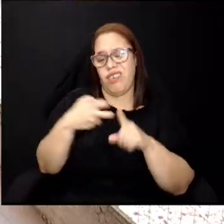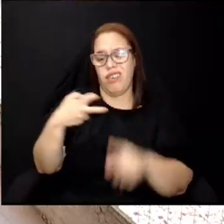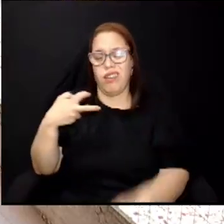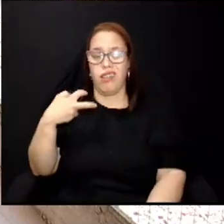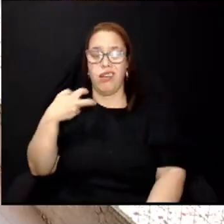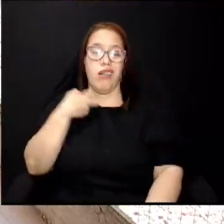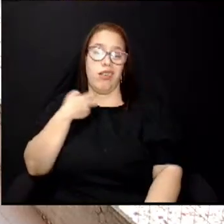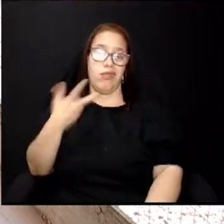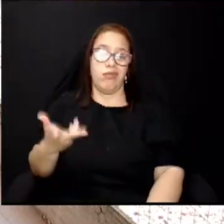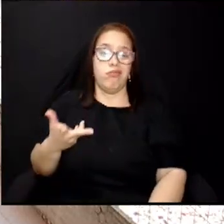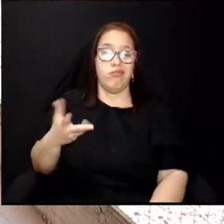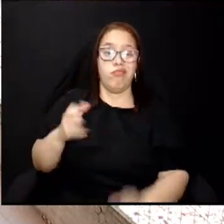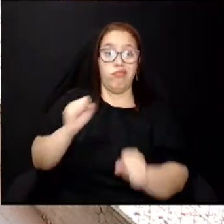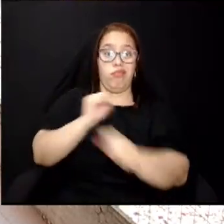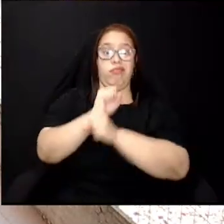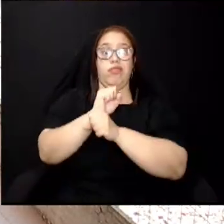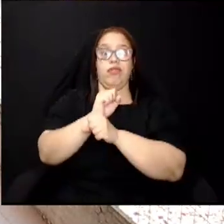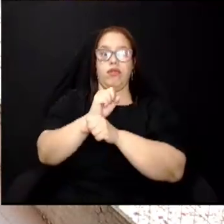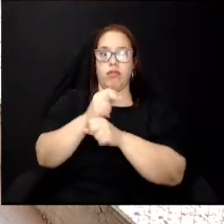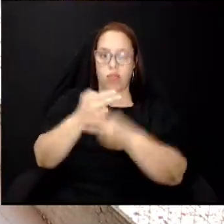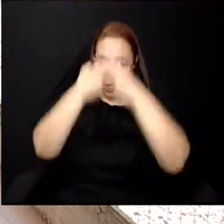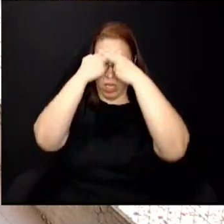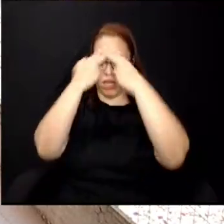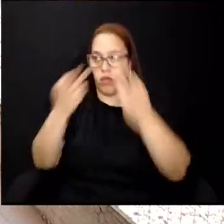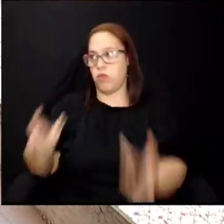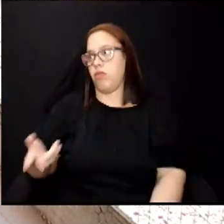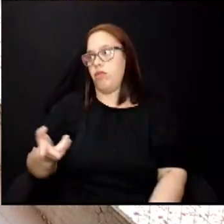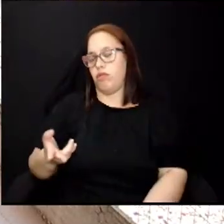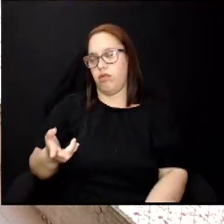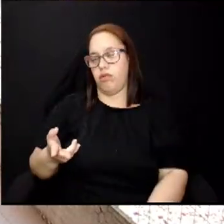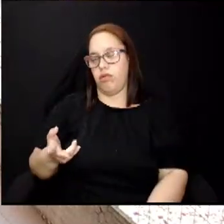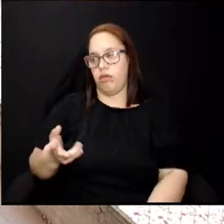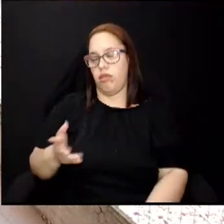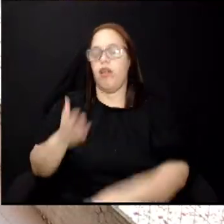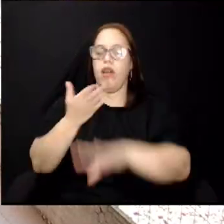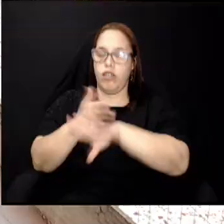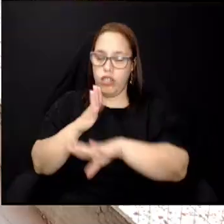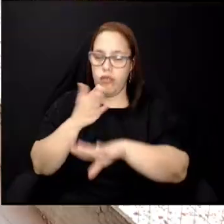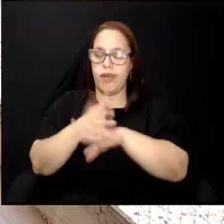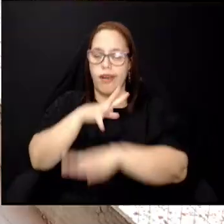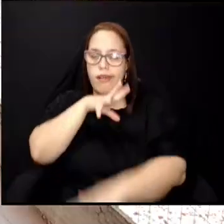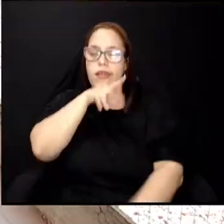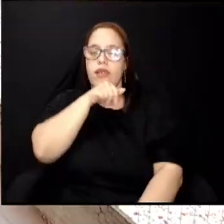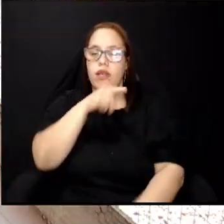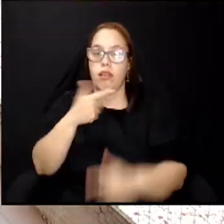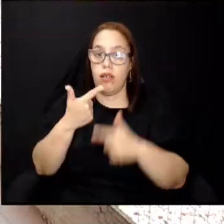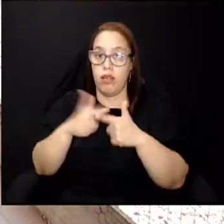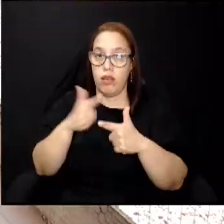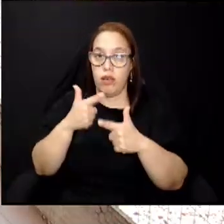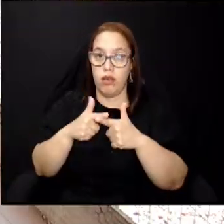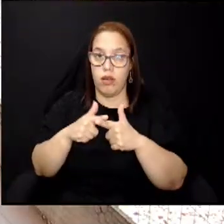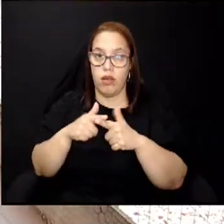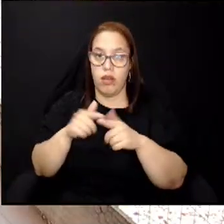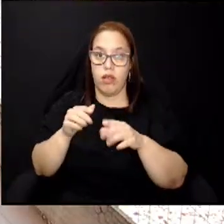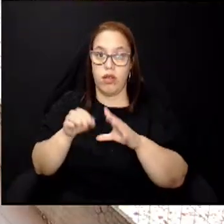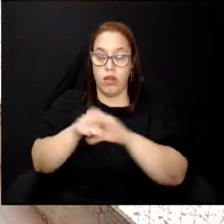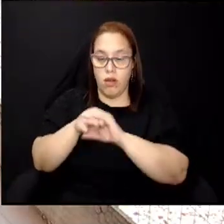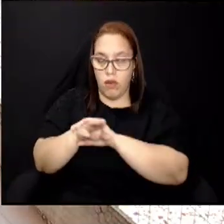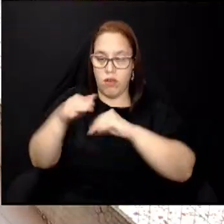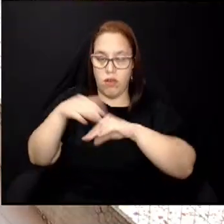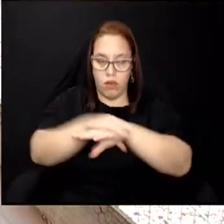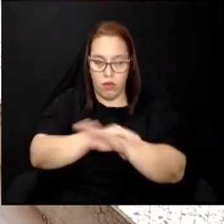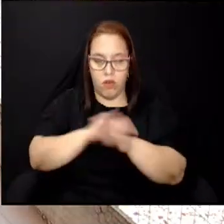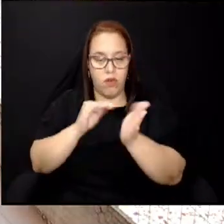contenção traumática, né? Então a gente condiciona, a gente treina esse animal, por exemplo, para cuidar de pata, de casco, para cuidar